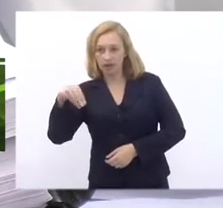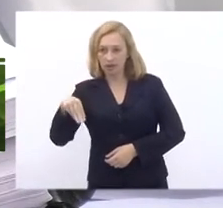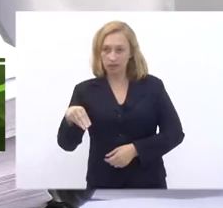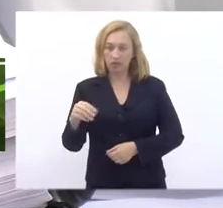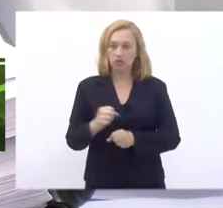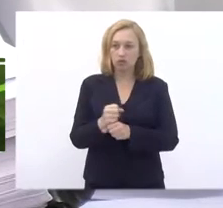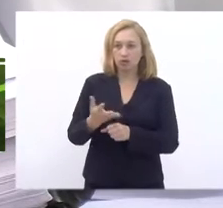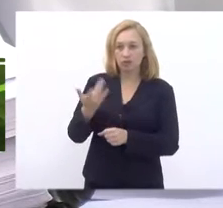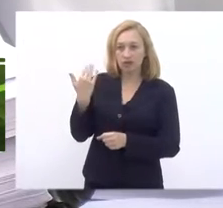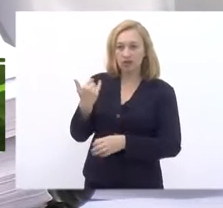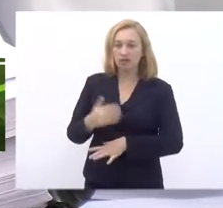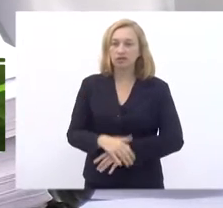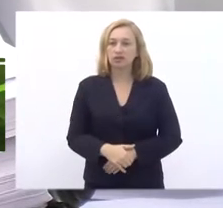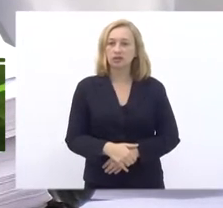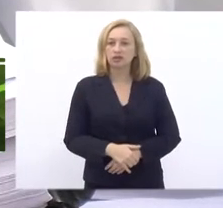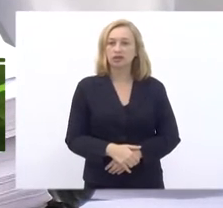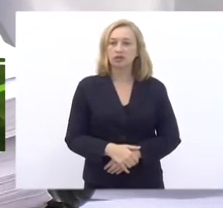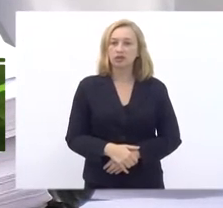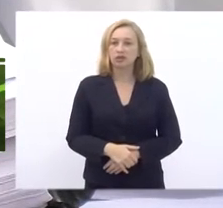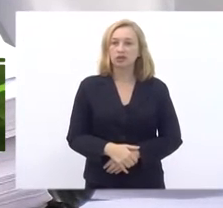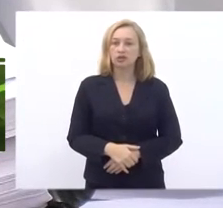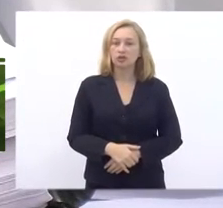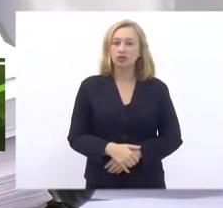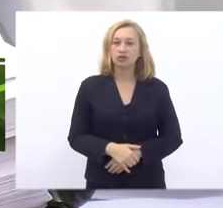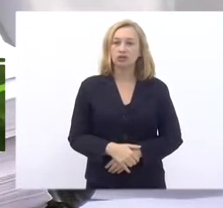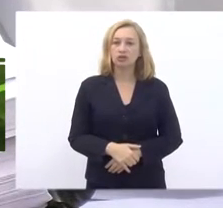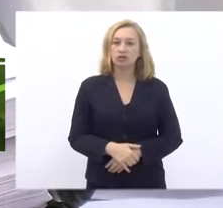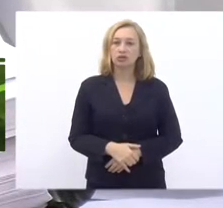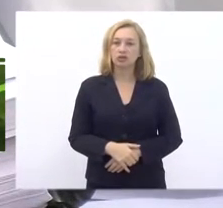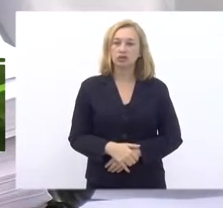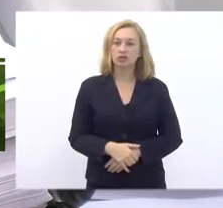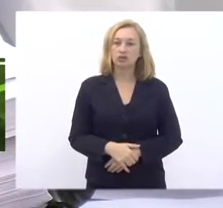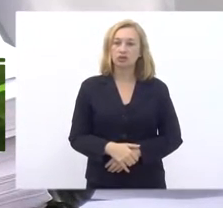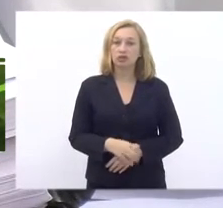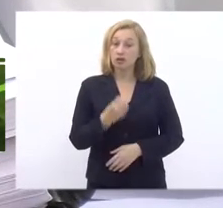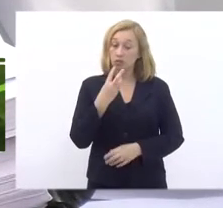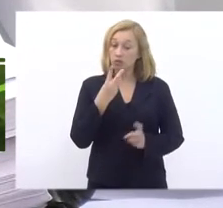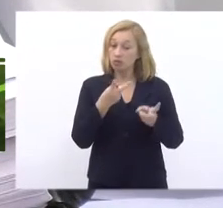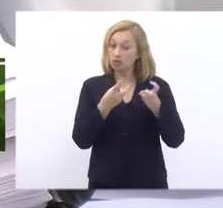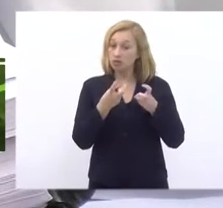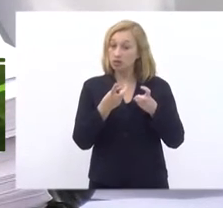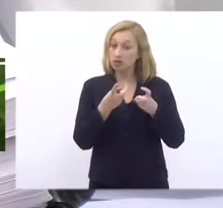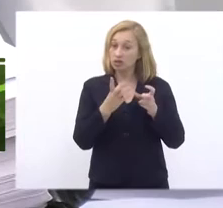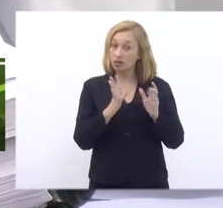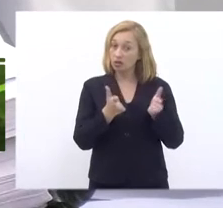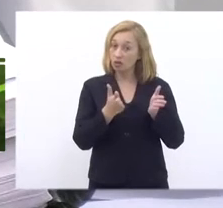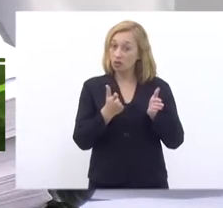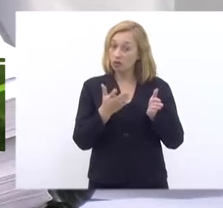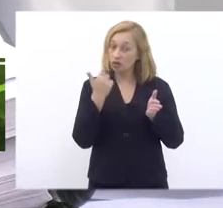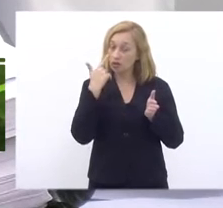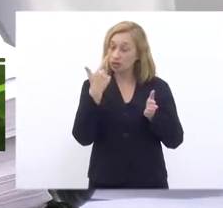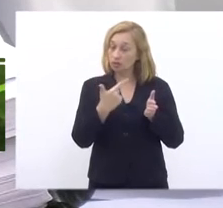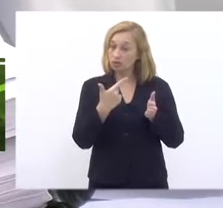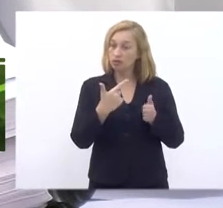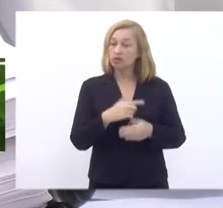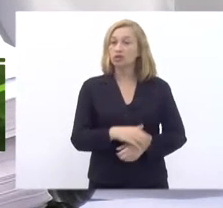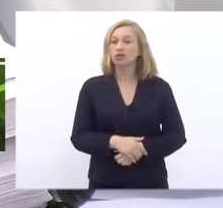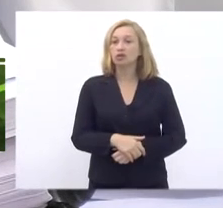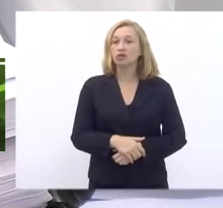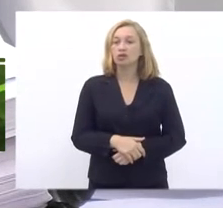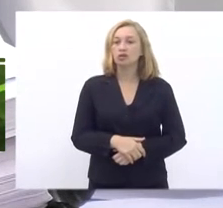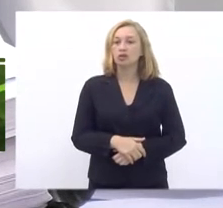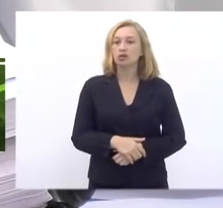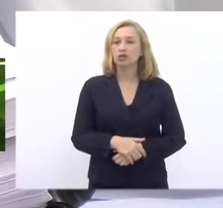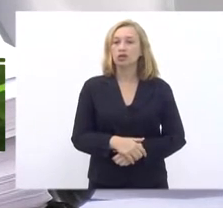anterior. No caso da extinção, é bom que nós prestássemos atenção em relação a essa questão. No caso da